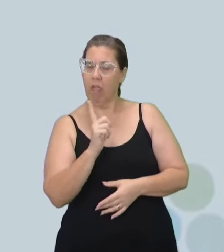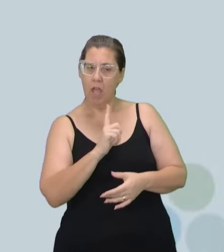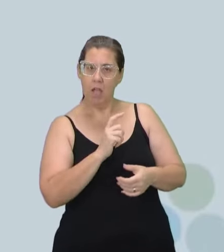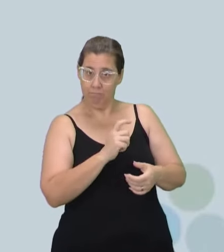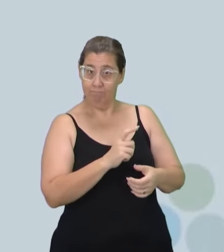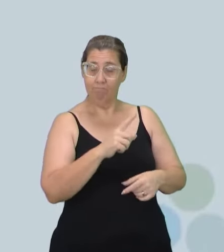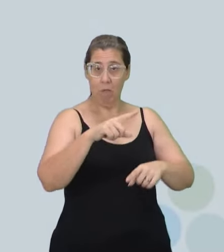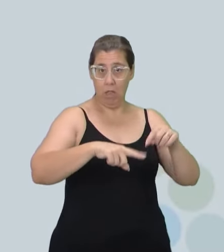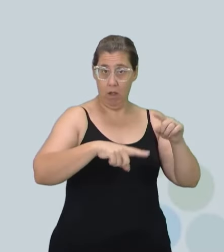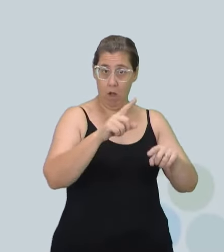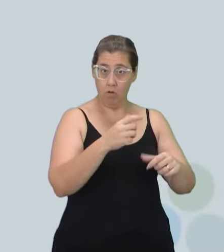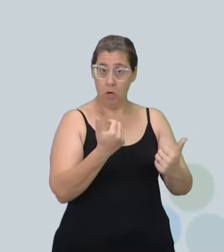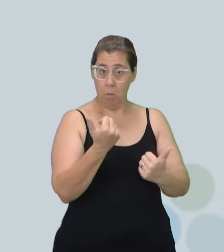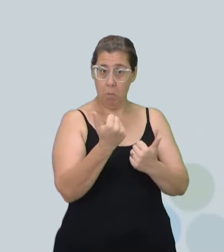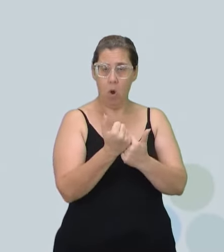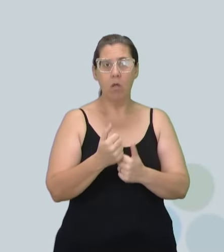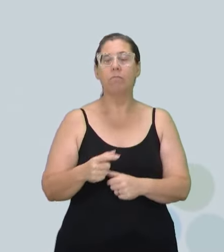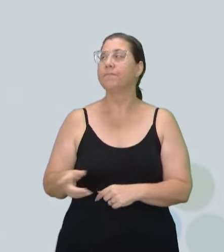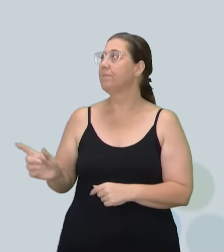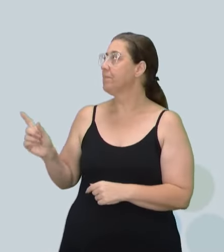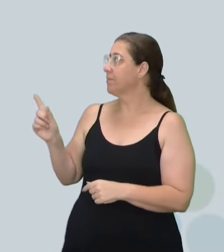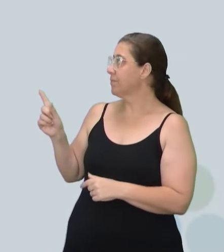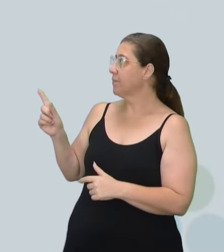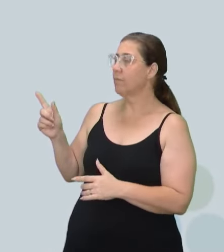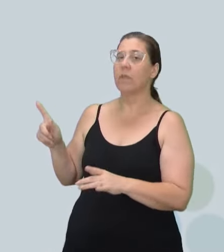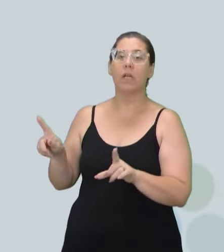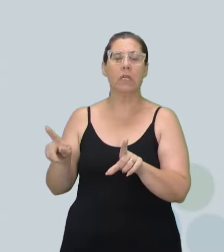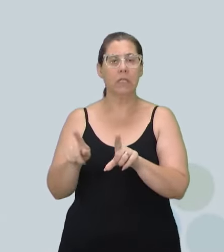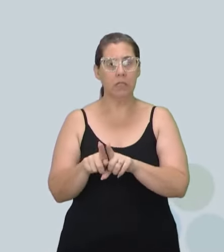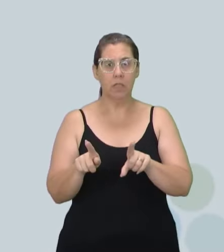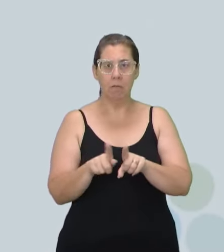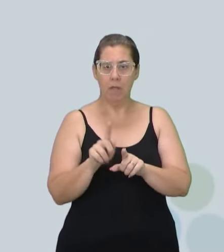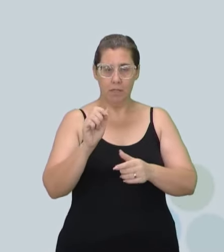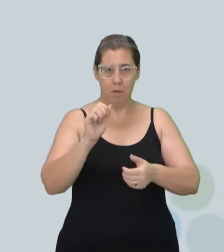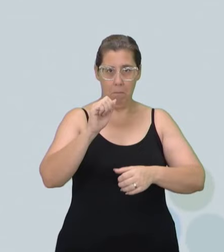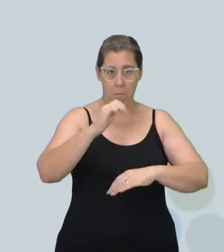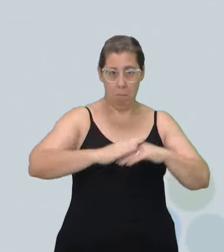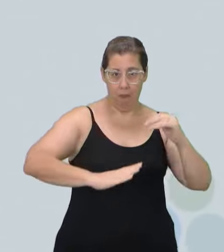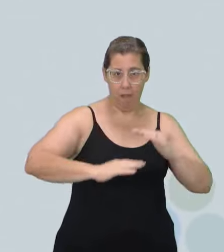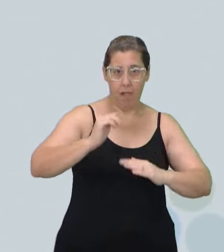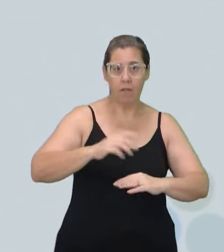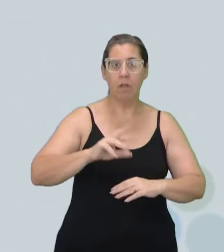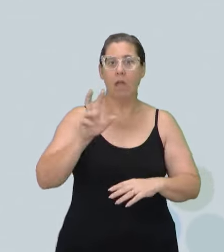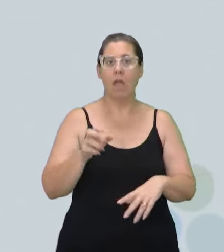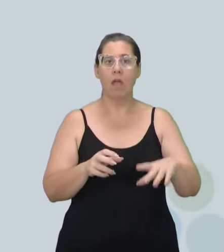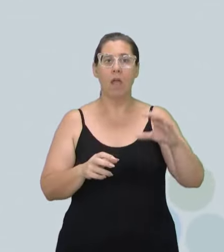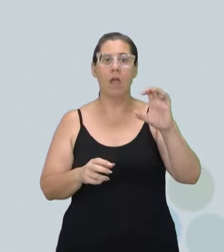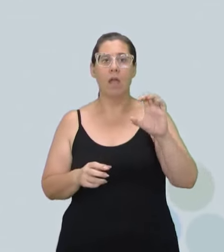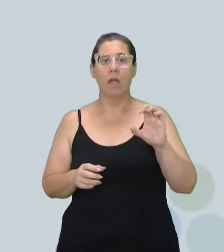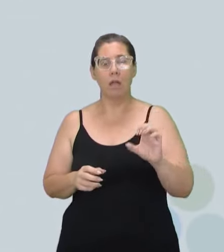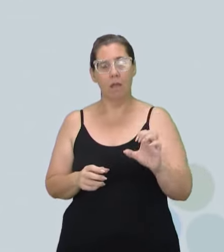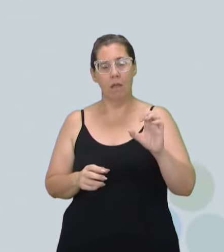bom? Em seguida, nós teremos essa habilidade cuja sigla é